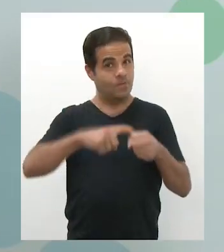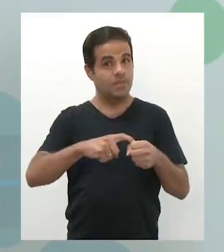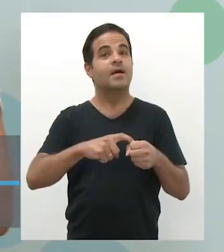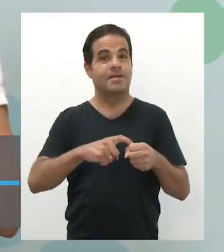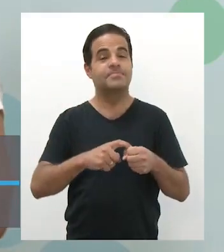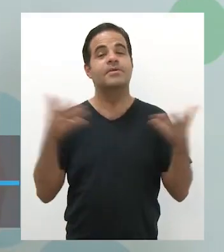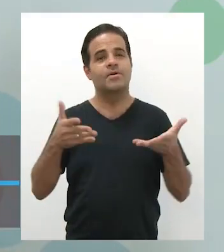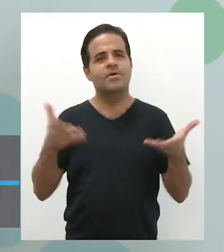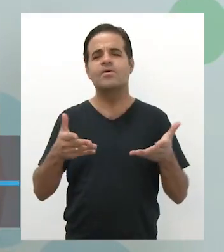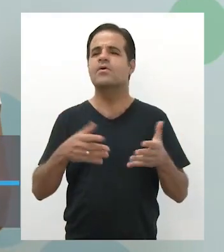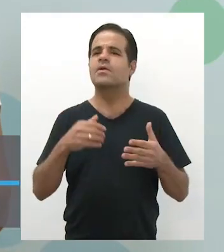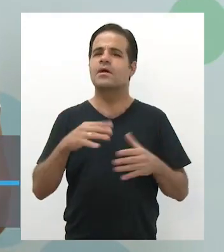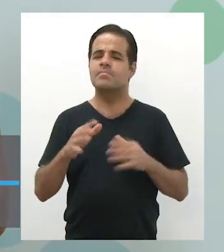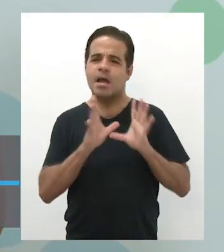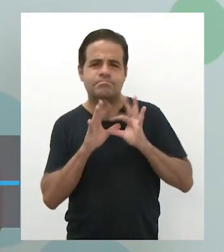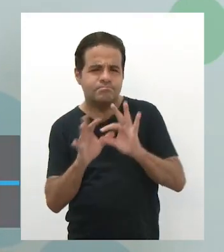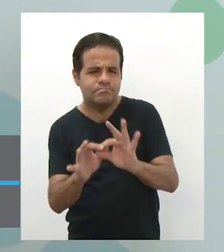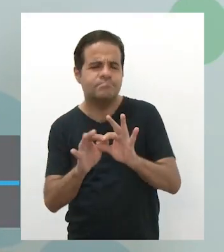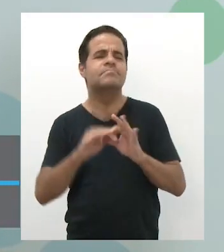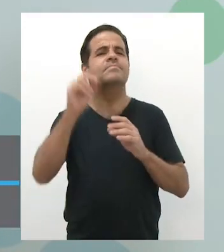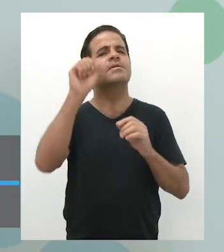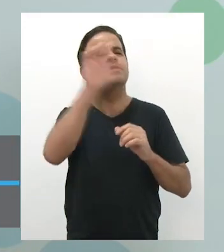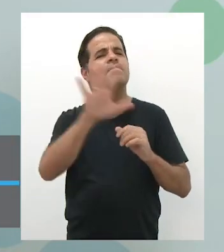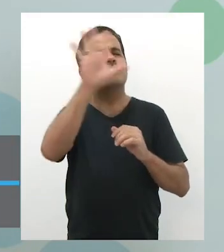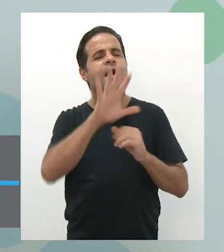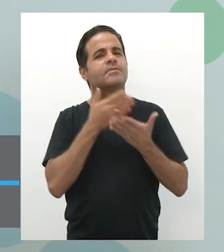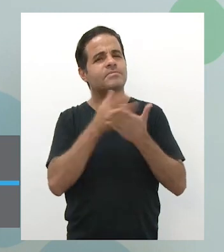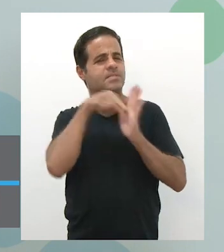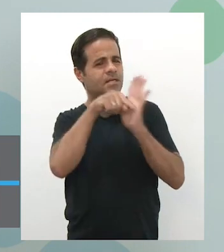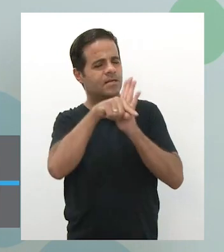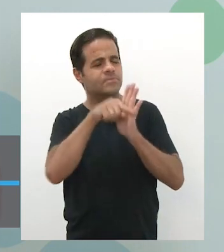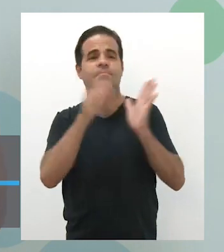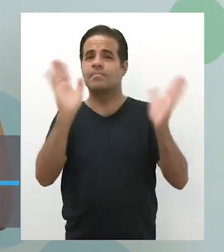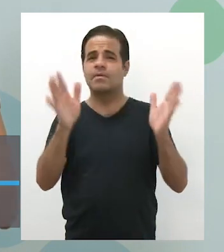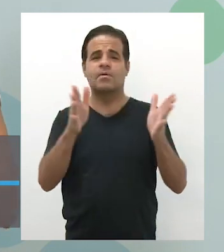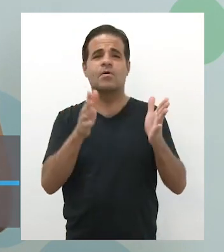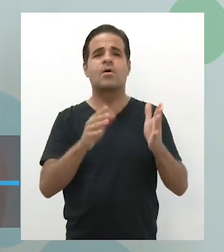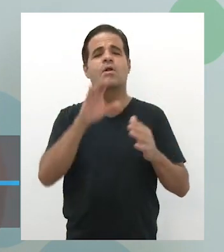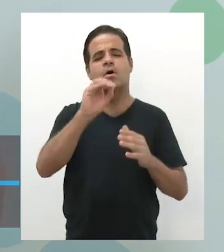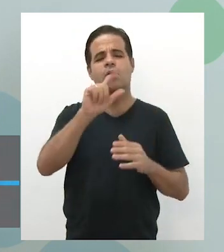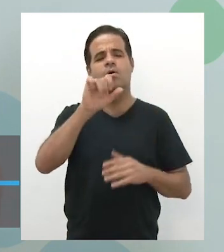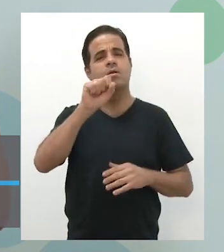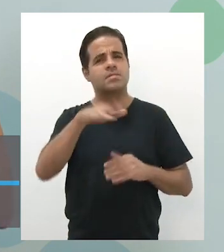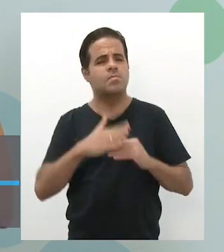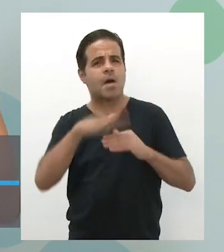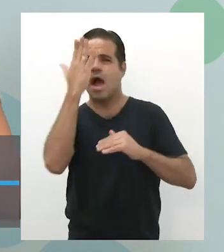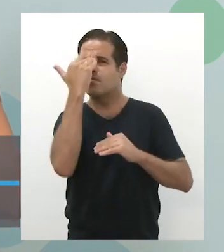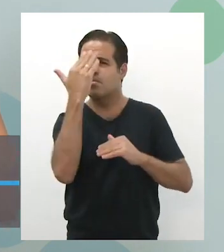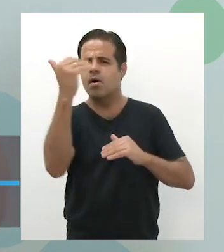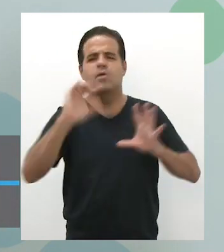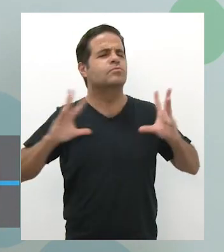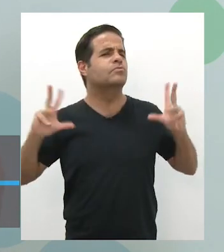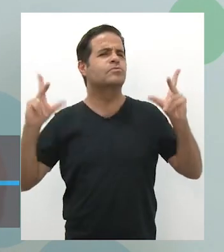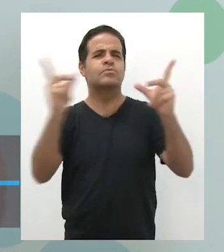voltamos. Então, assim, para contextualizar aí essa imagem que vocês analisaram, o Coliseu é o mais famoso de todos